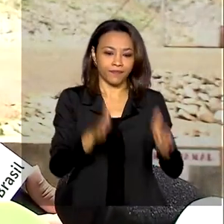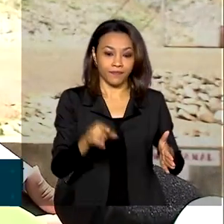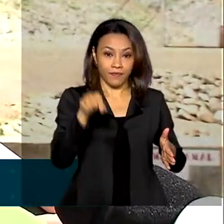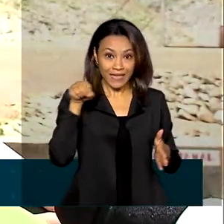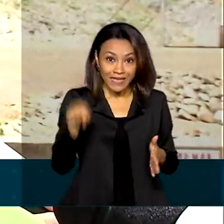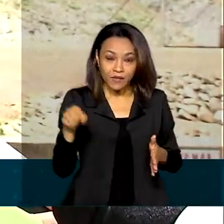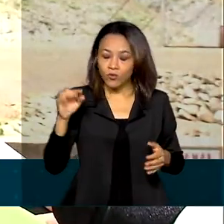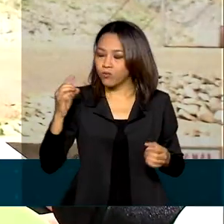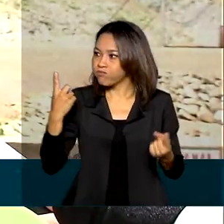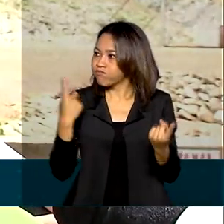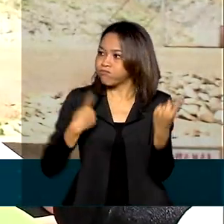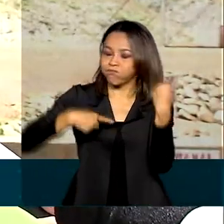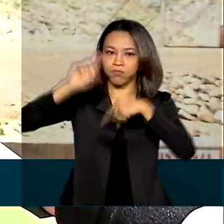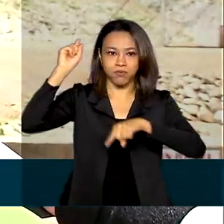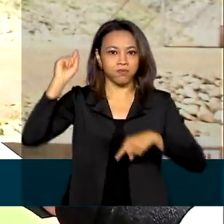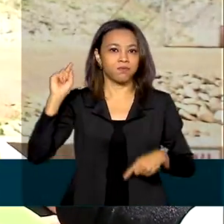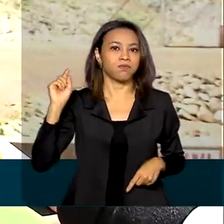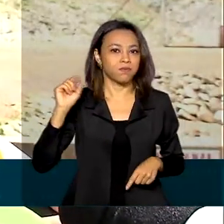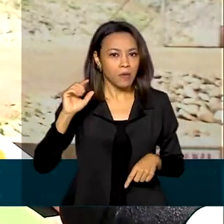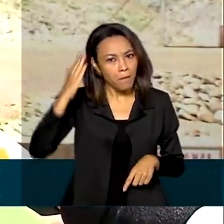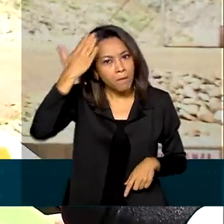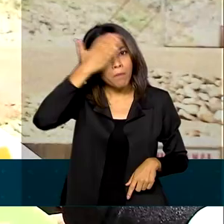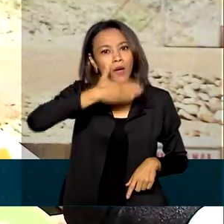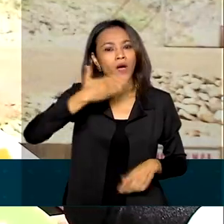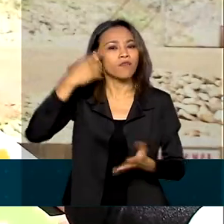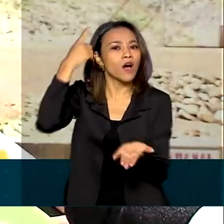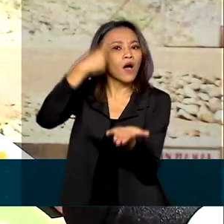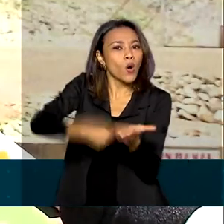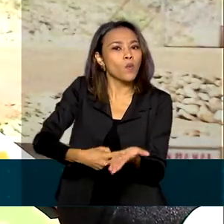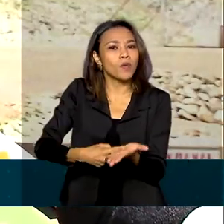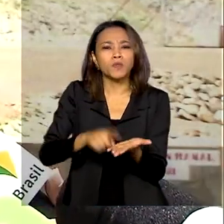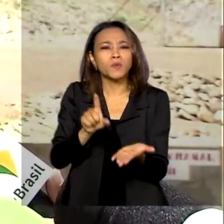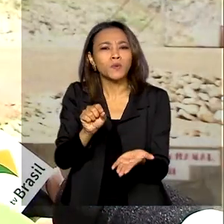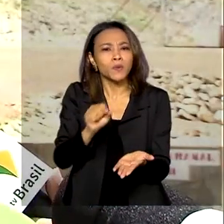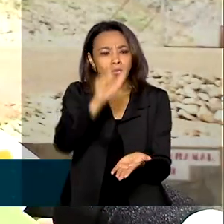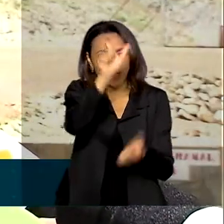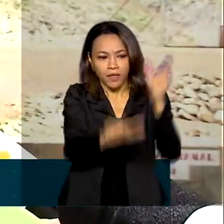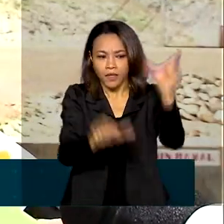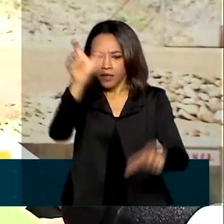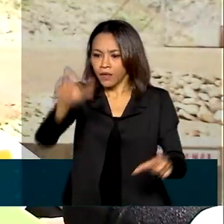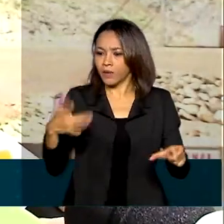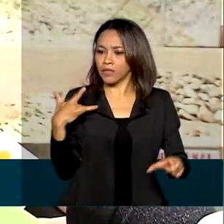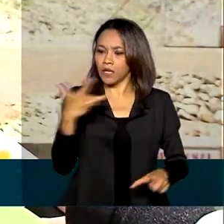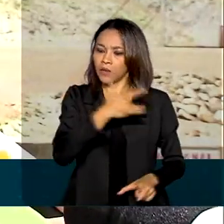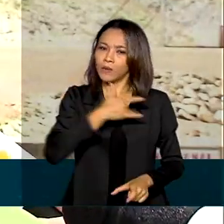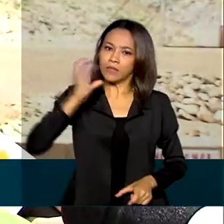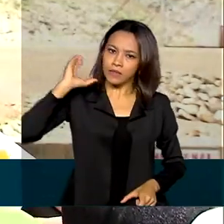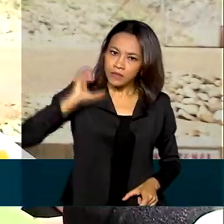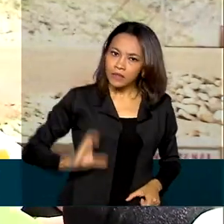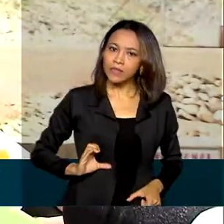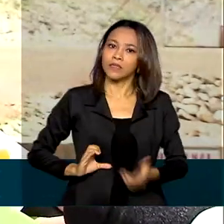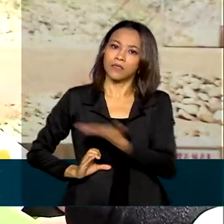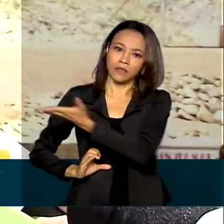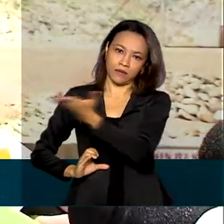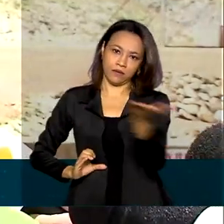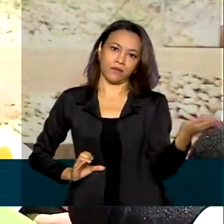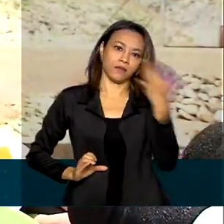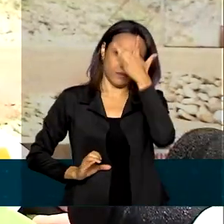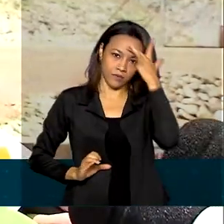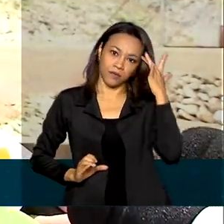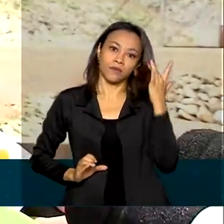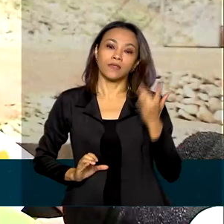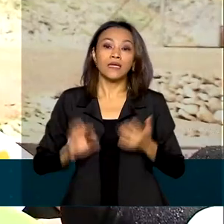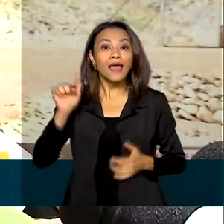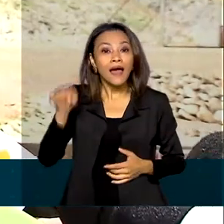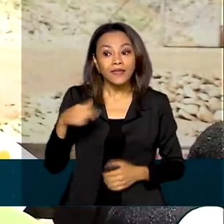é uma uma demonstração de compromisso com a cidadania com a saúde das pessoas então para nós essa é uma